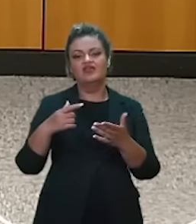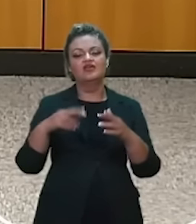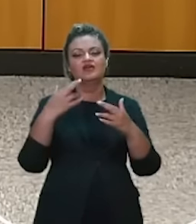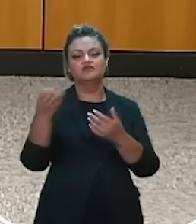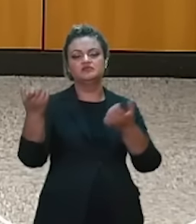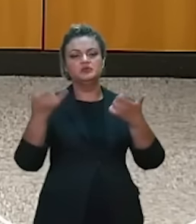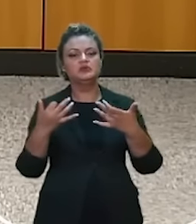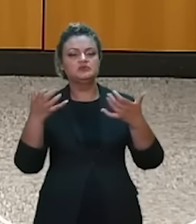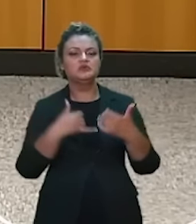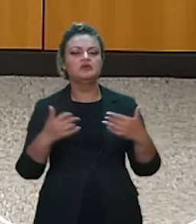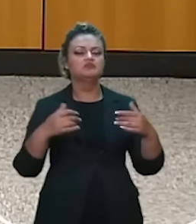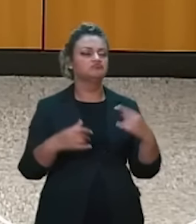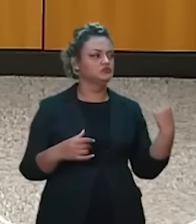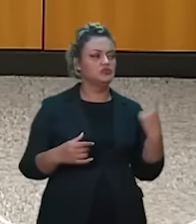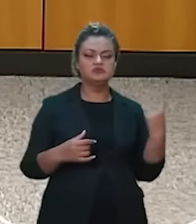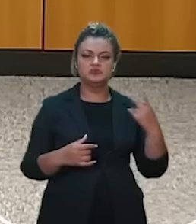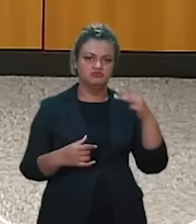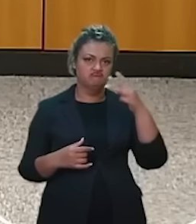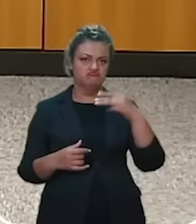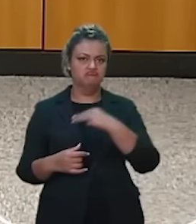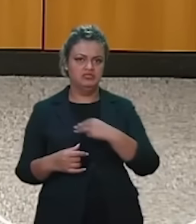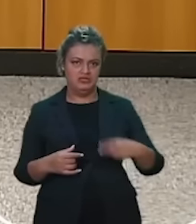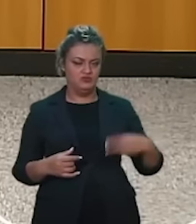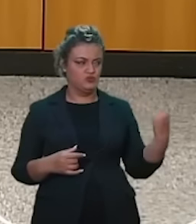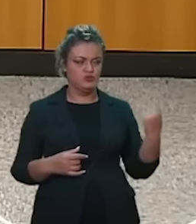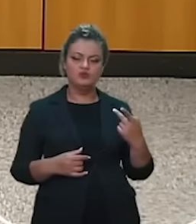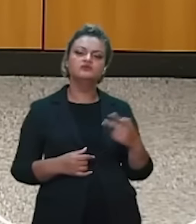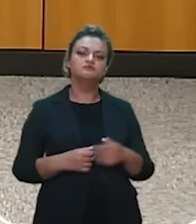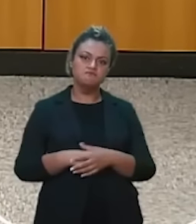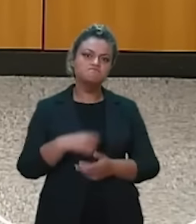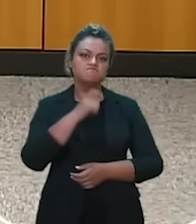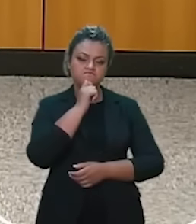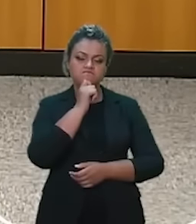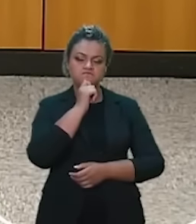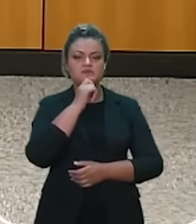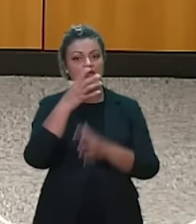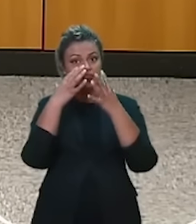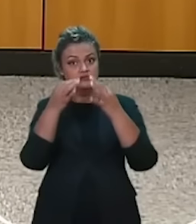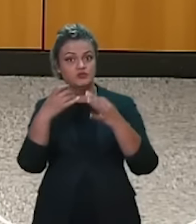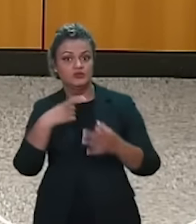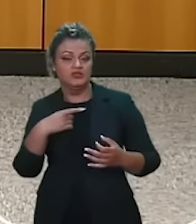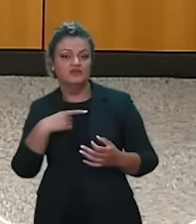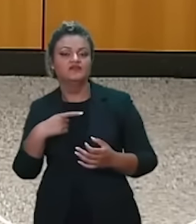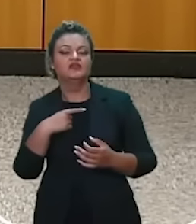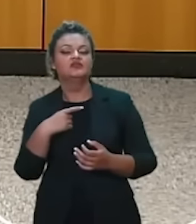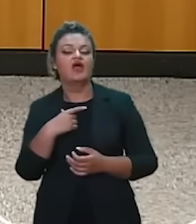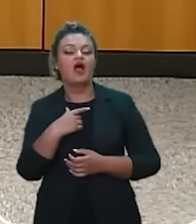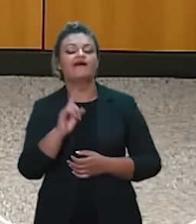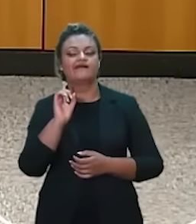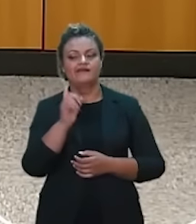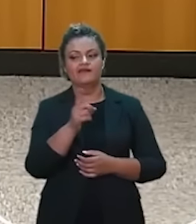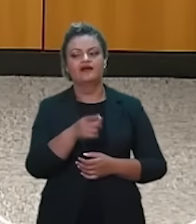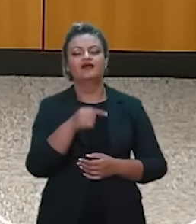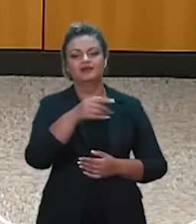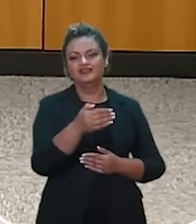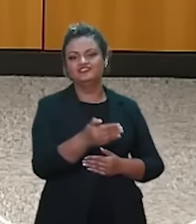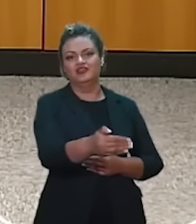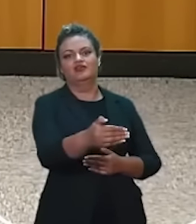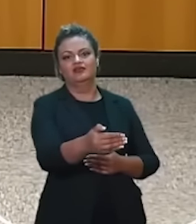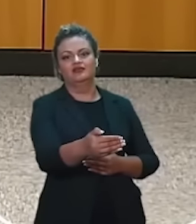lewandovski o viu anotou e com certeza ele e a sua equipe vão e partir desse desse ponto em